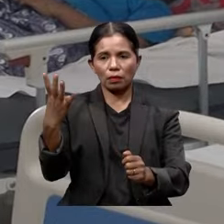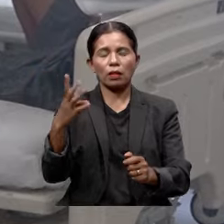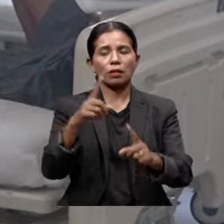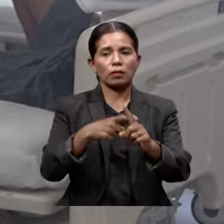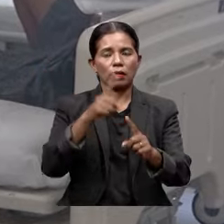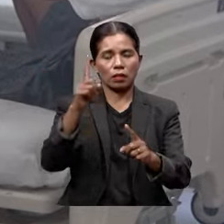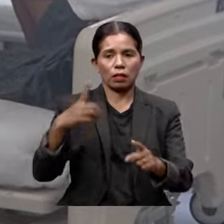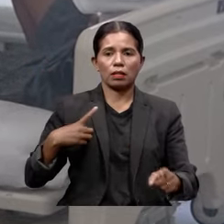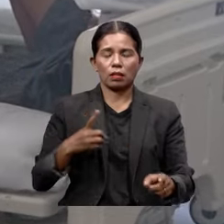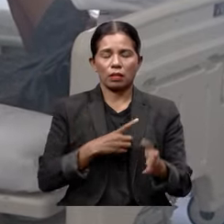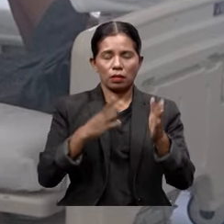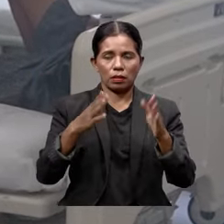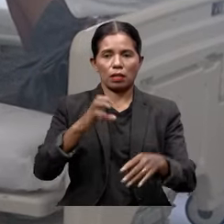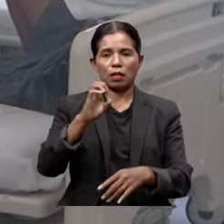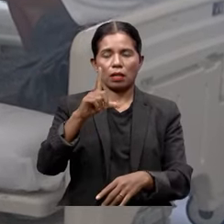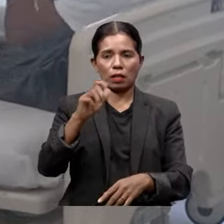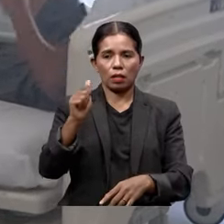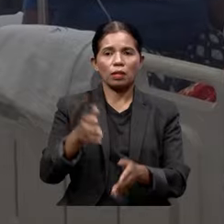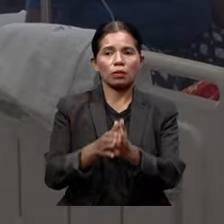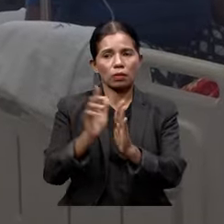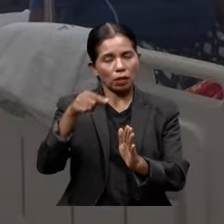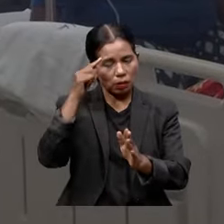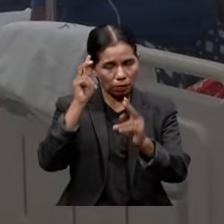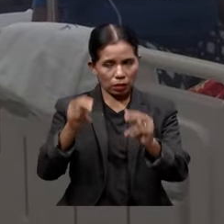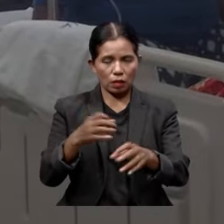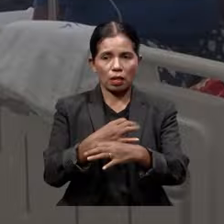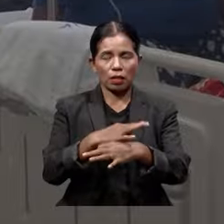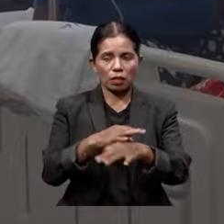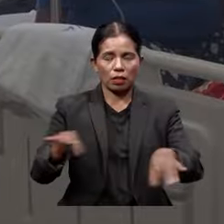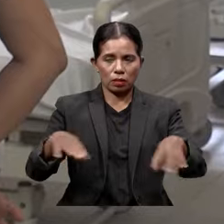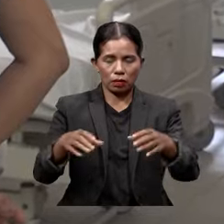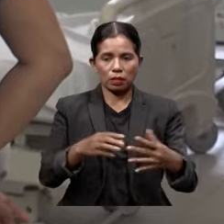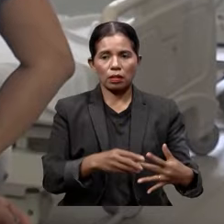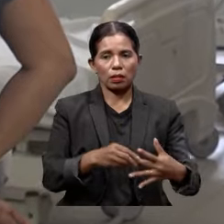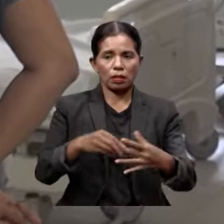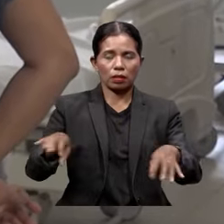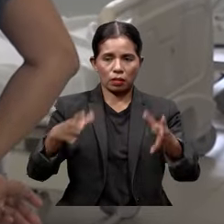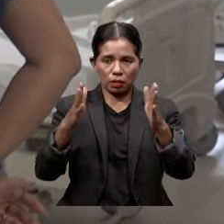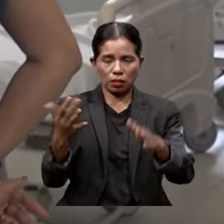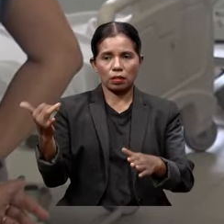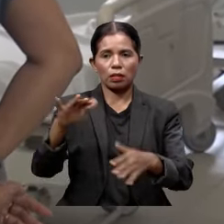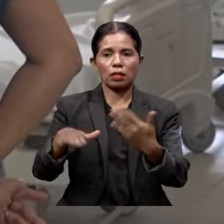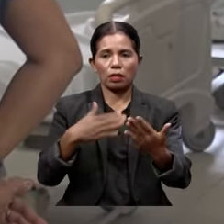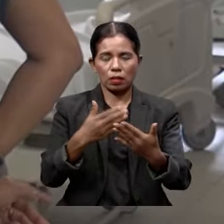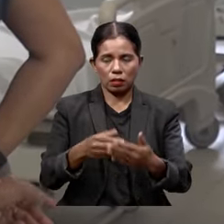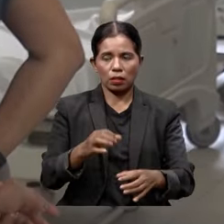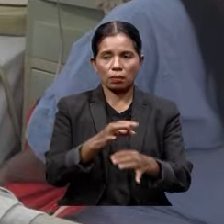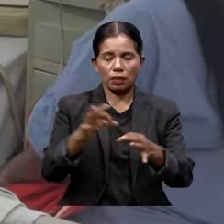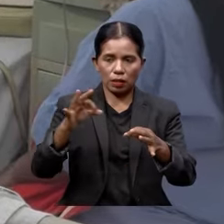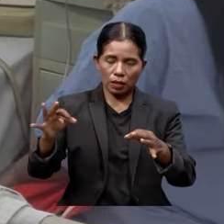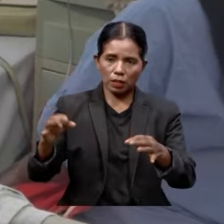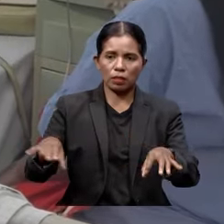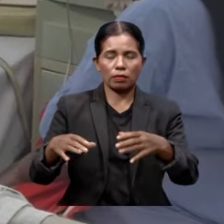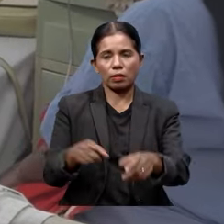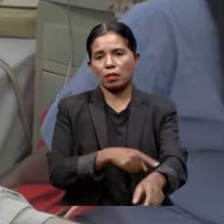fulangida, deputada Helena Martins, russo governo, precisa a dia serviço, liu profissional saúde sira nebe experiência serviço cleur,